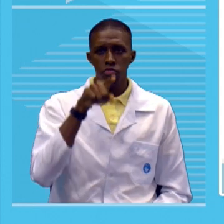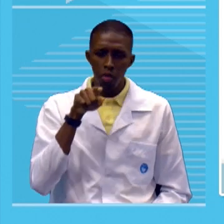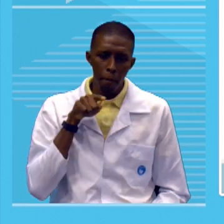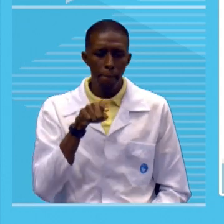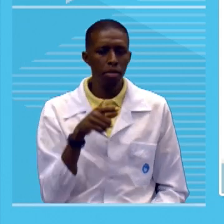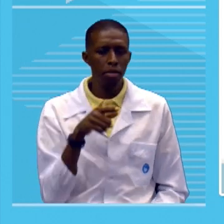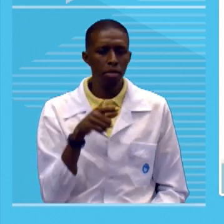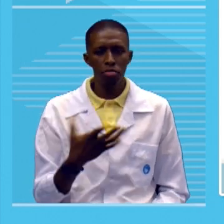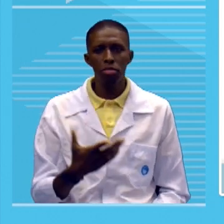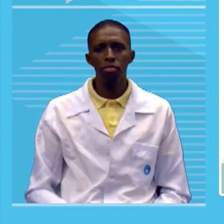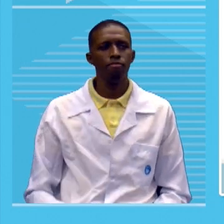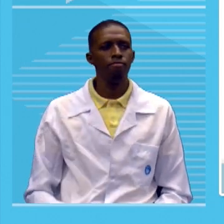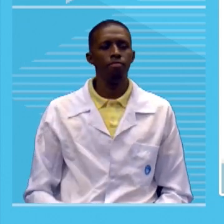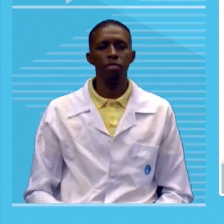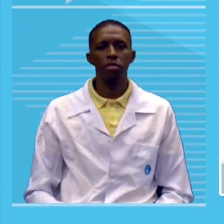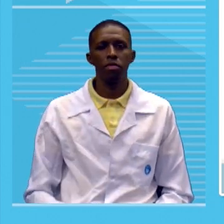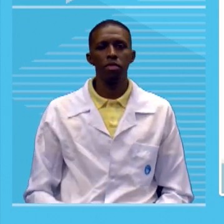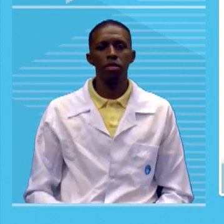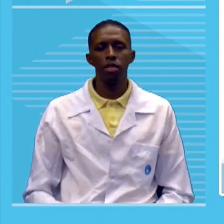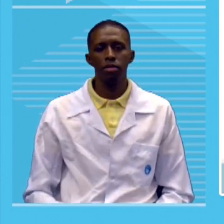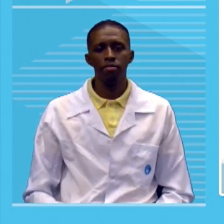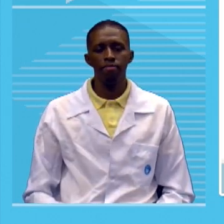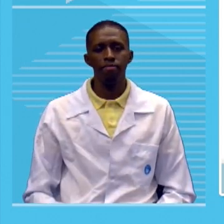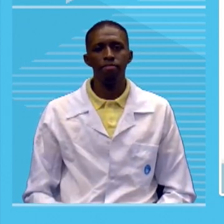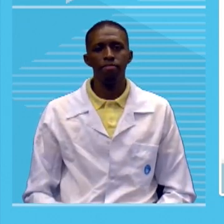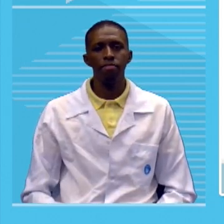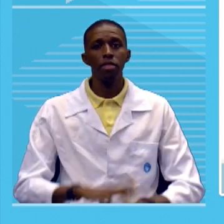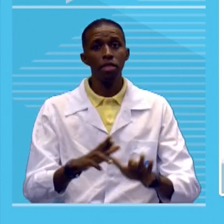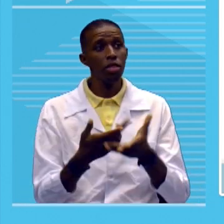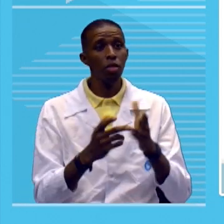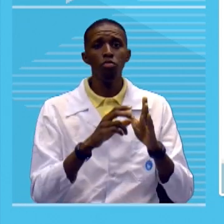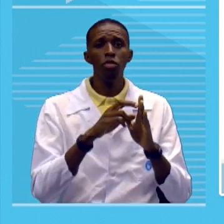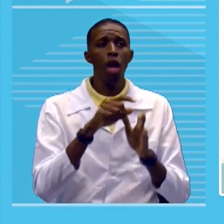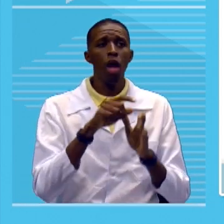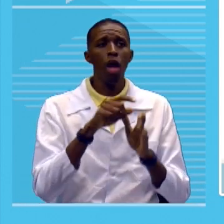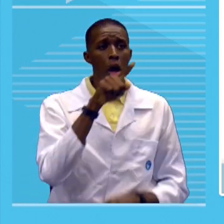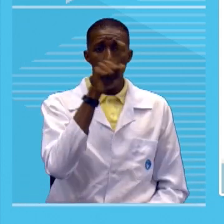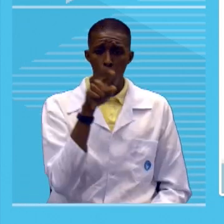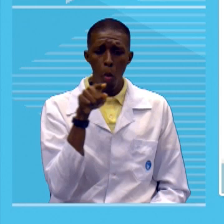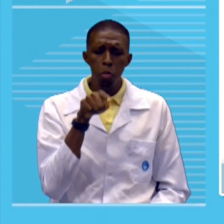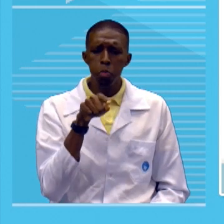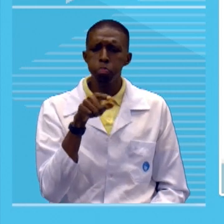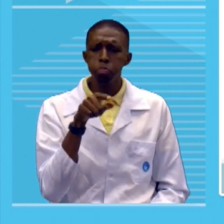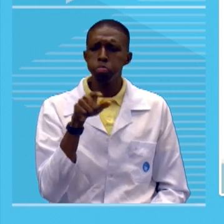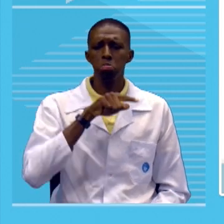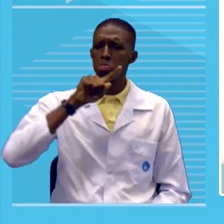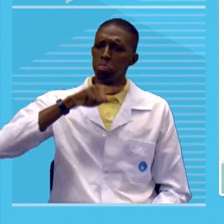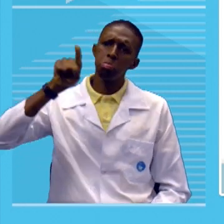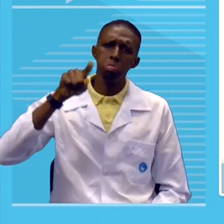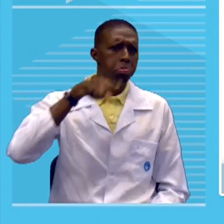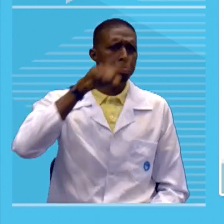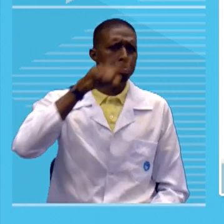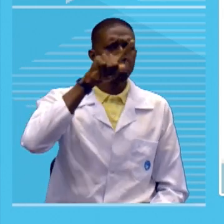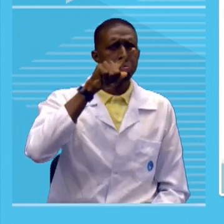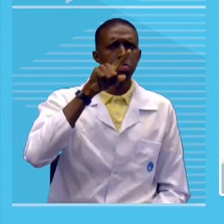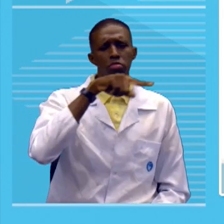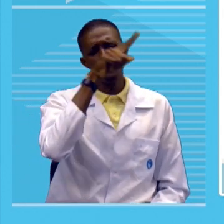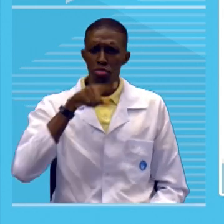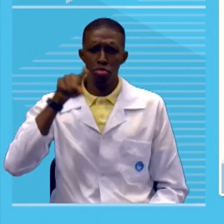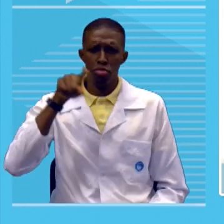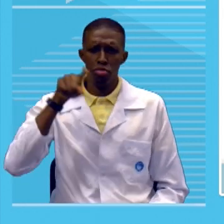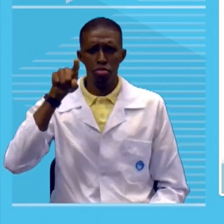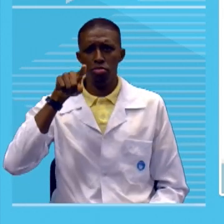obrigado a ler dessa forma. É para isso que serve o sinal de pontuação lá no texto. Tá bom? Vamos